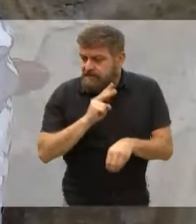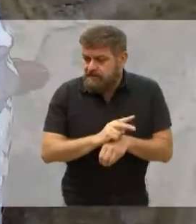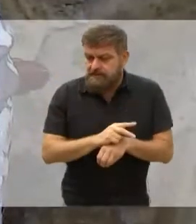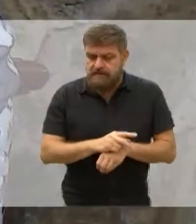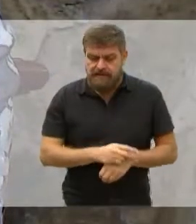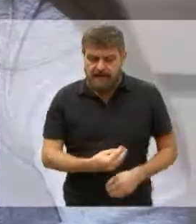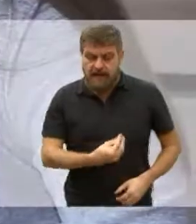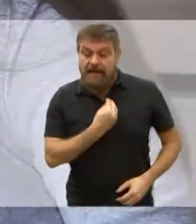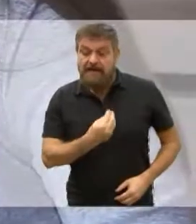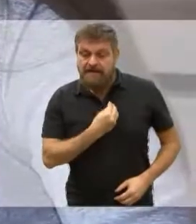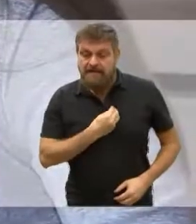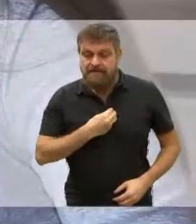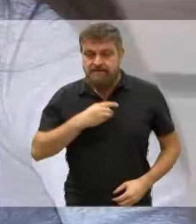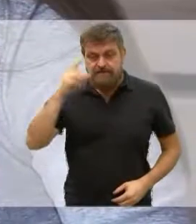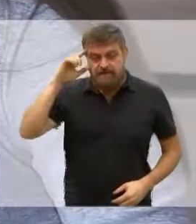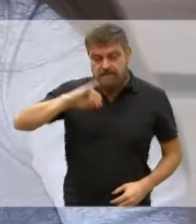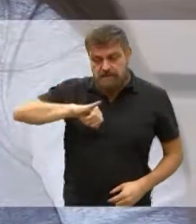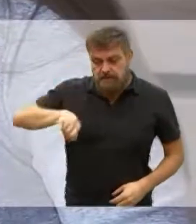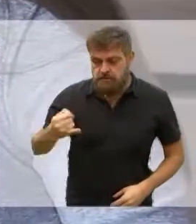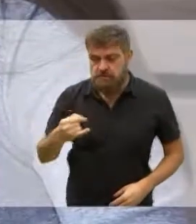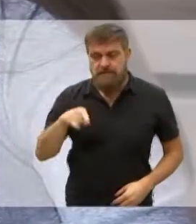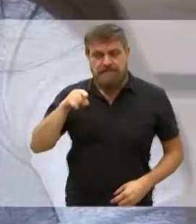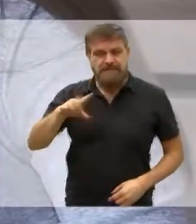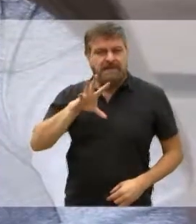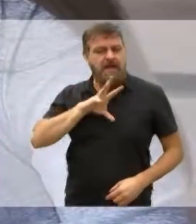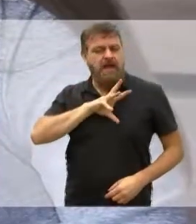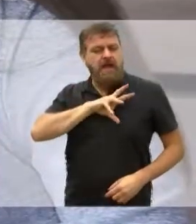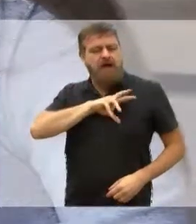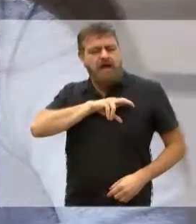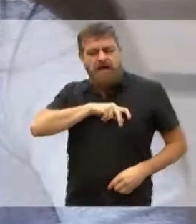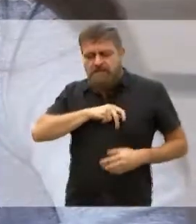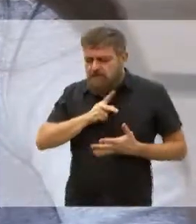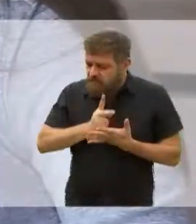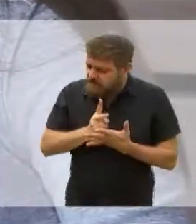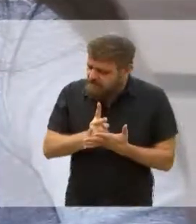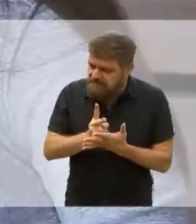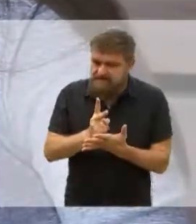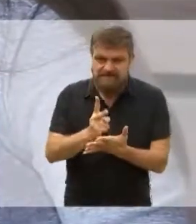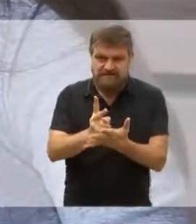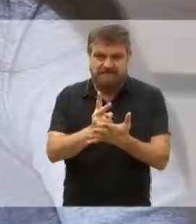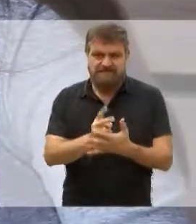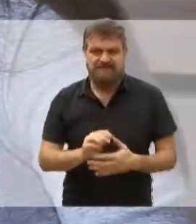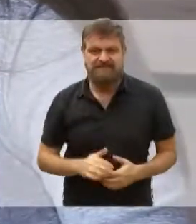fazer, como seria a vida dela, mas ela já foi muito amada desde sempre,